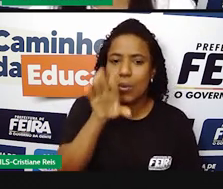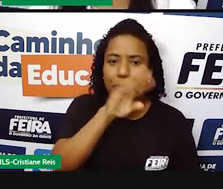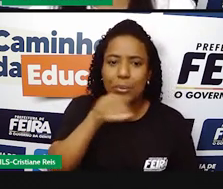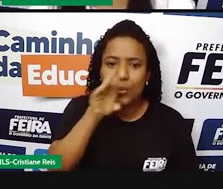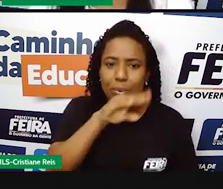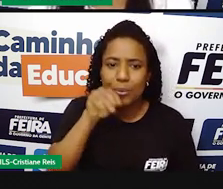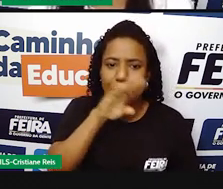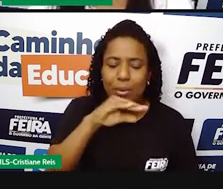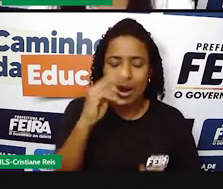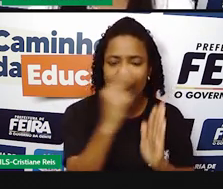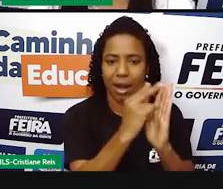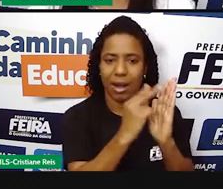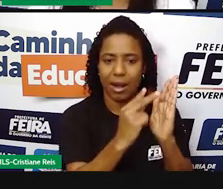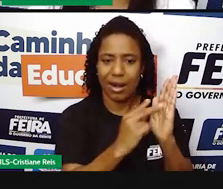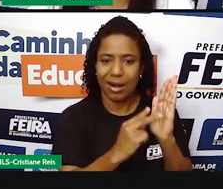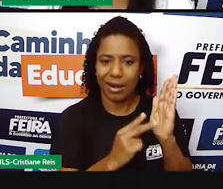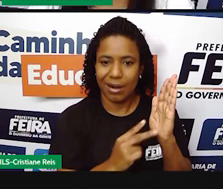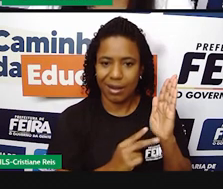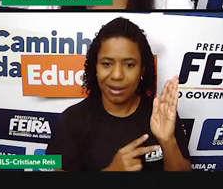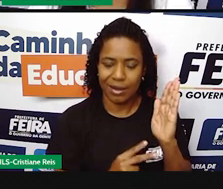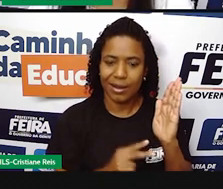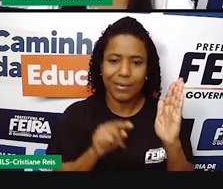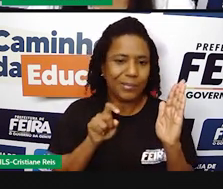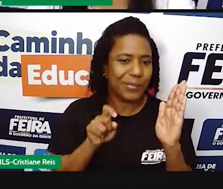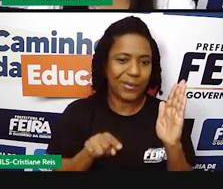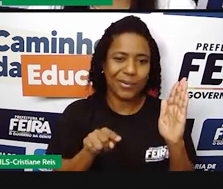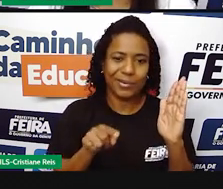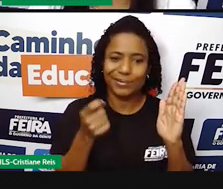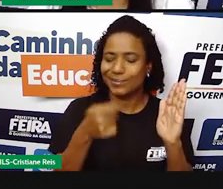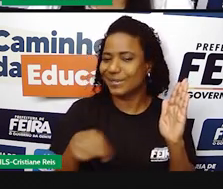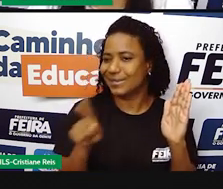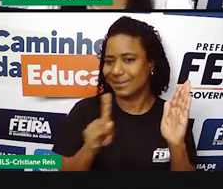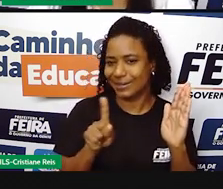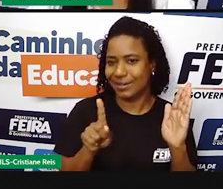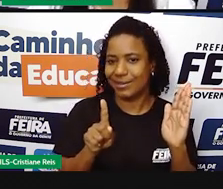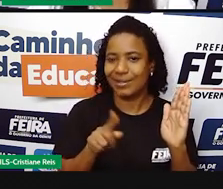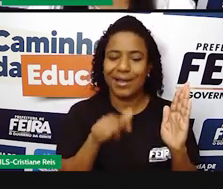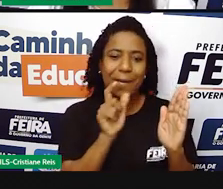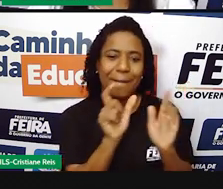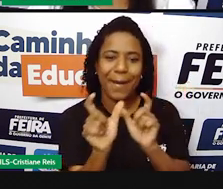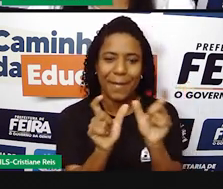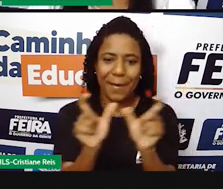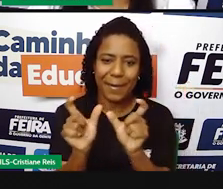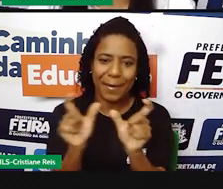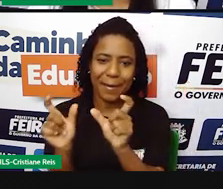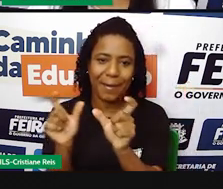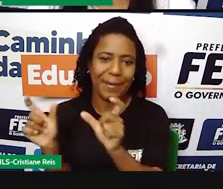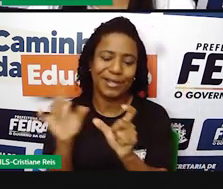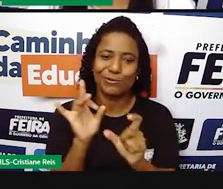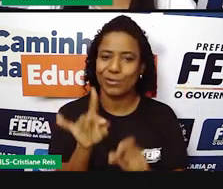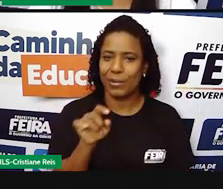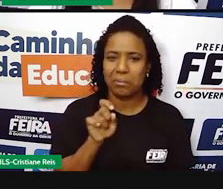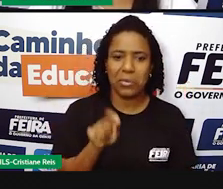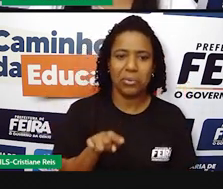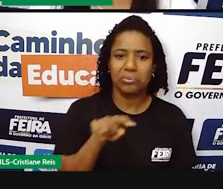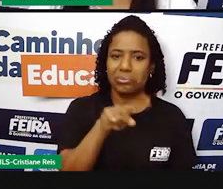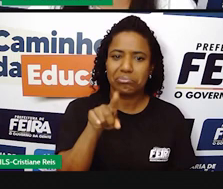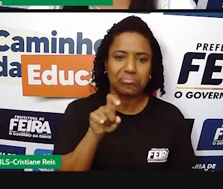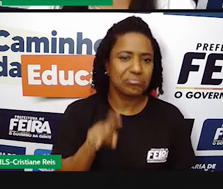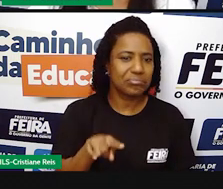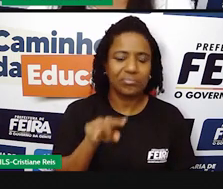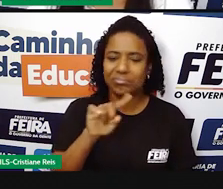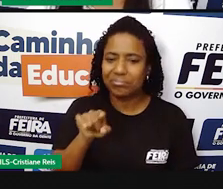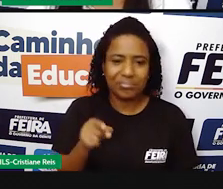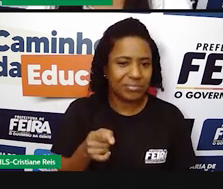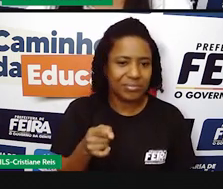texto, a gente não lê a pontuação, né, a gente fala as palavras, mas a gente não fala a pontuação. A pontuação